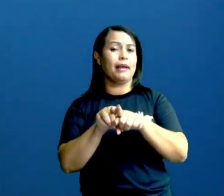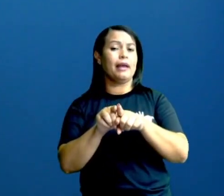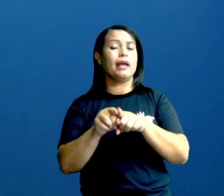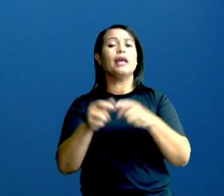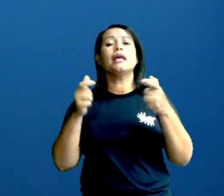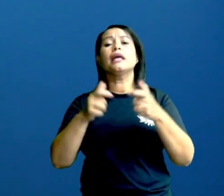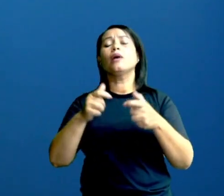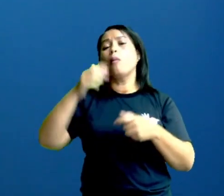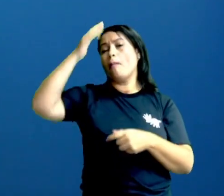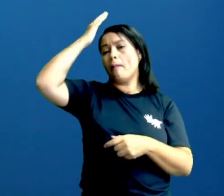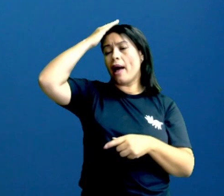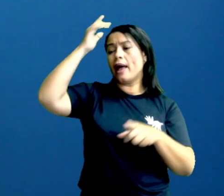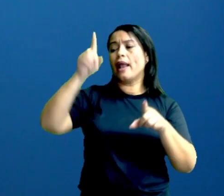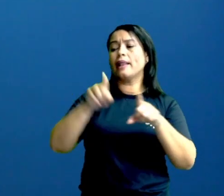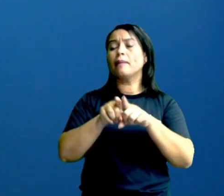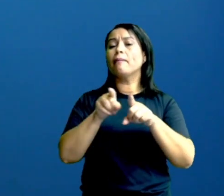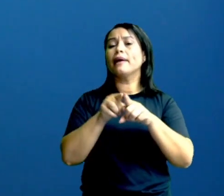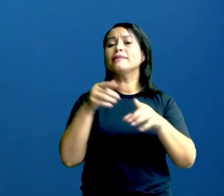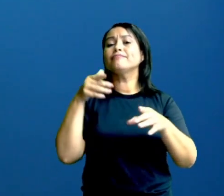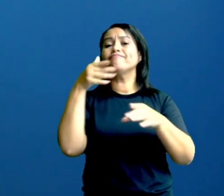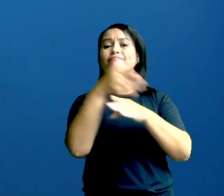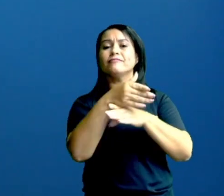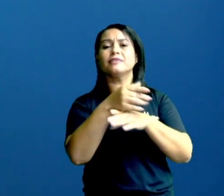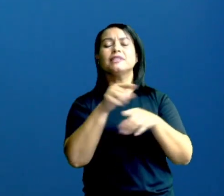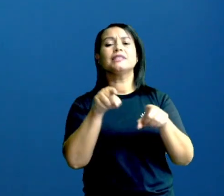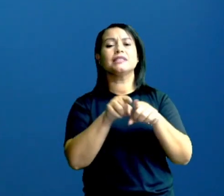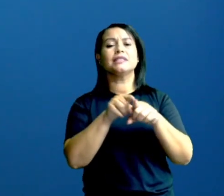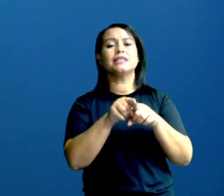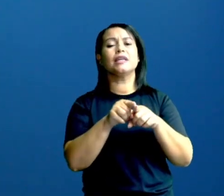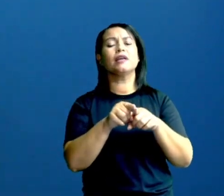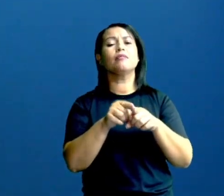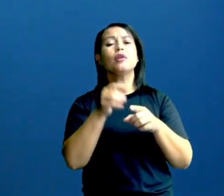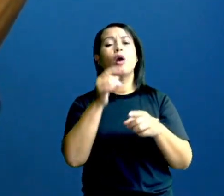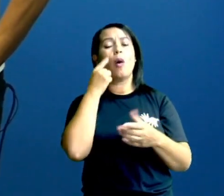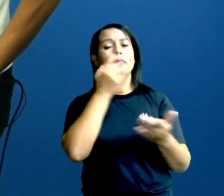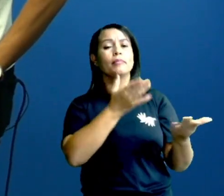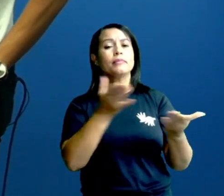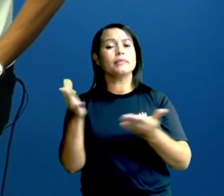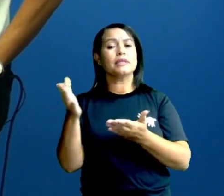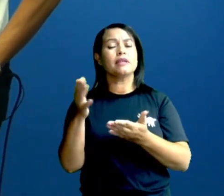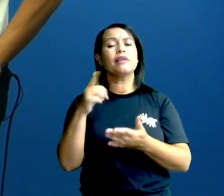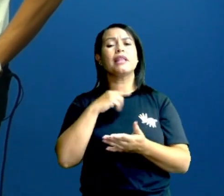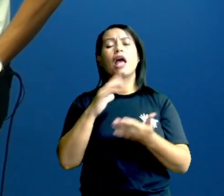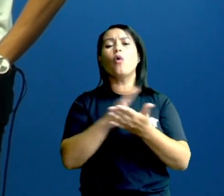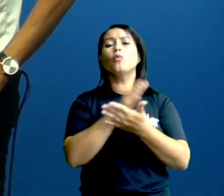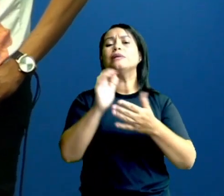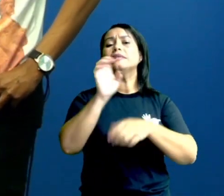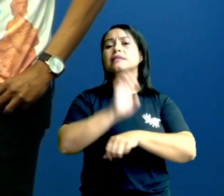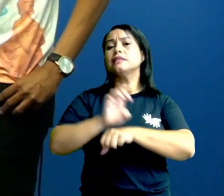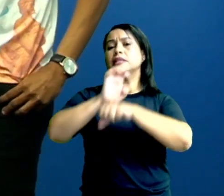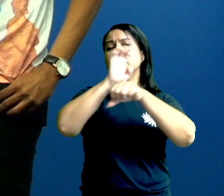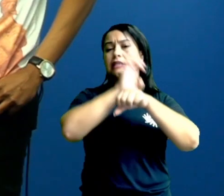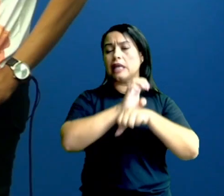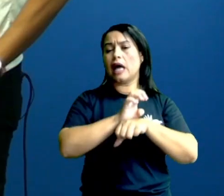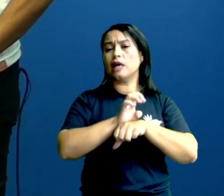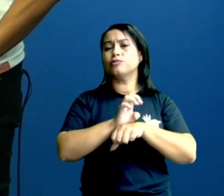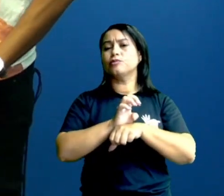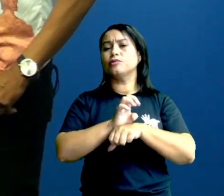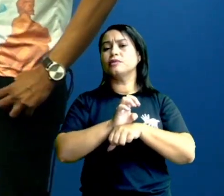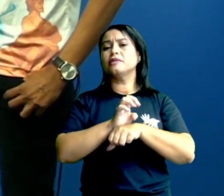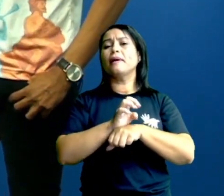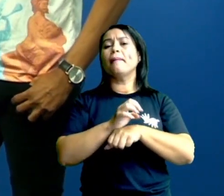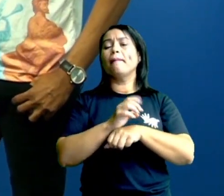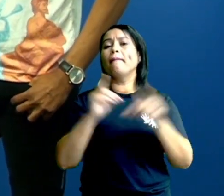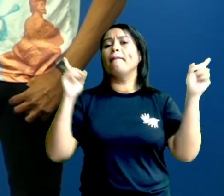de frente da expansão da fronteira agrícola e vai se dá nesse sentido aqui tá então são os estados aí mais críticos em relação